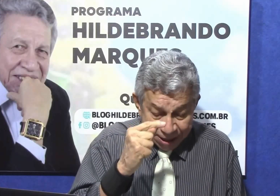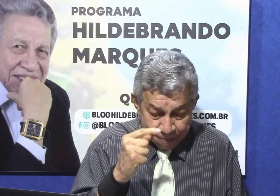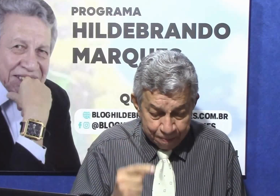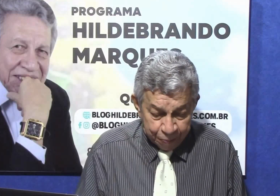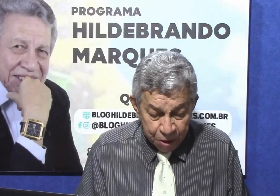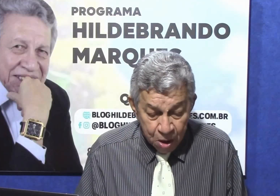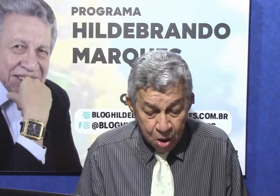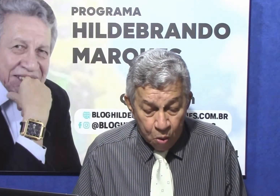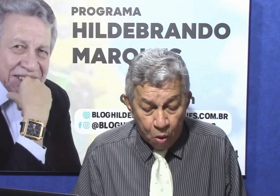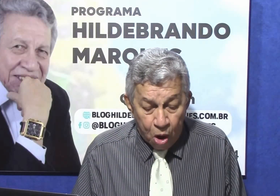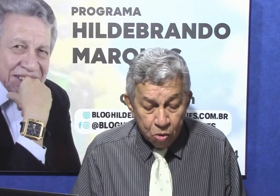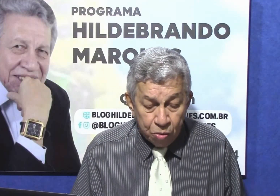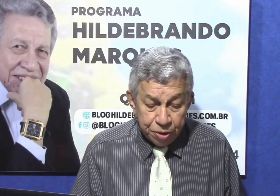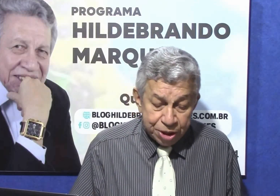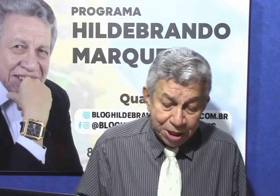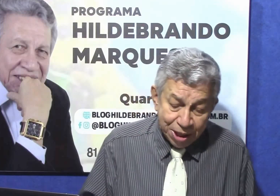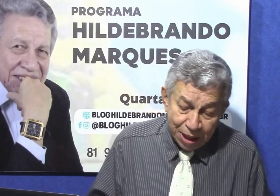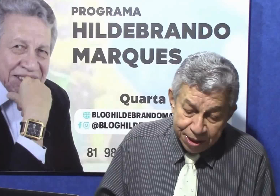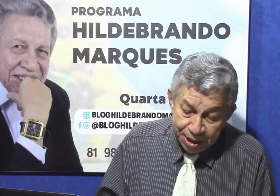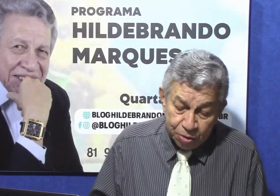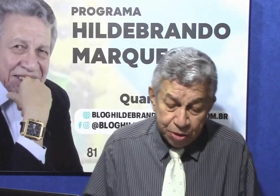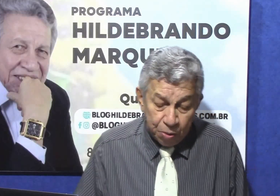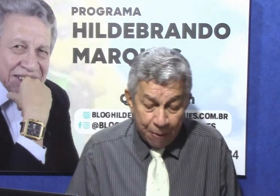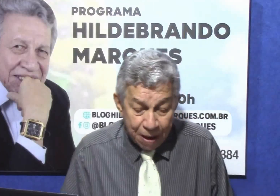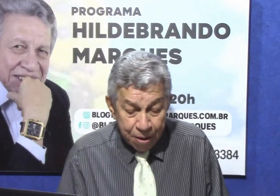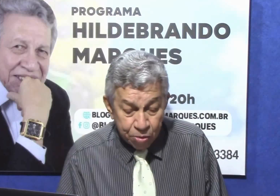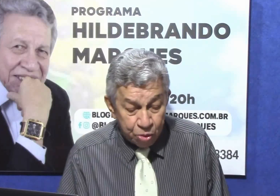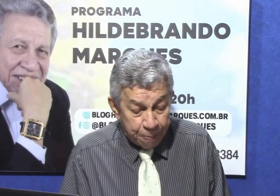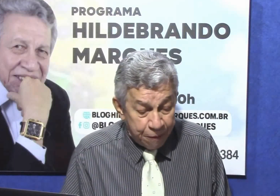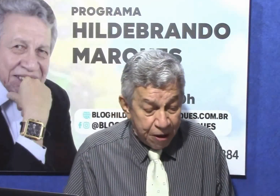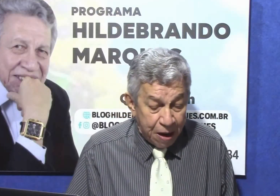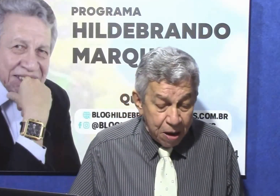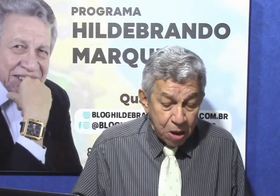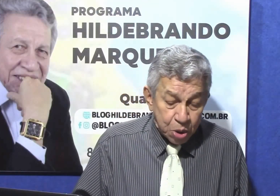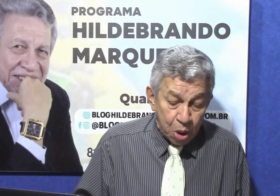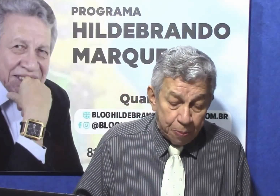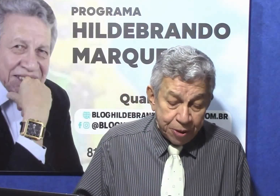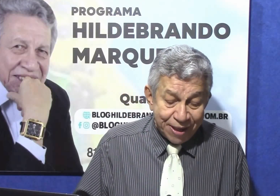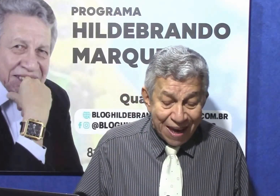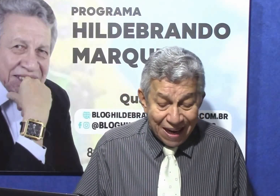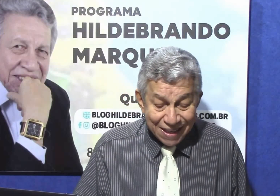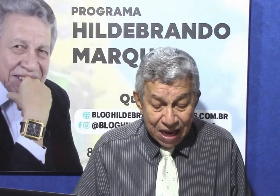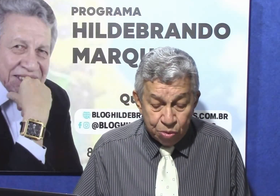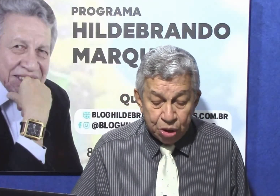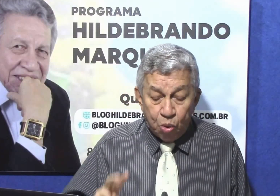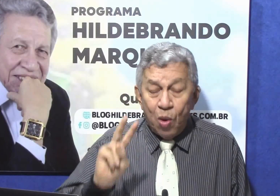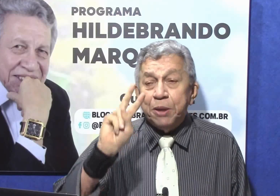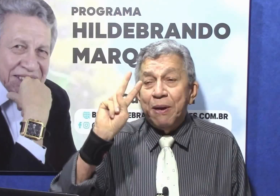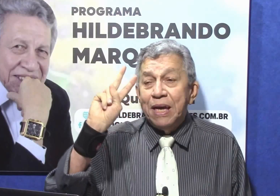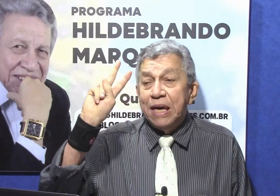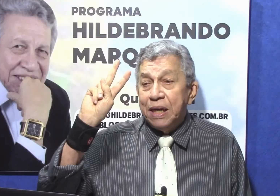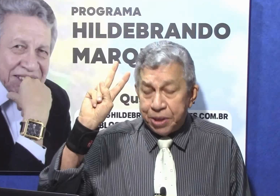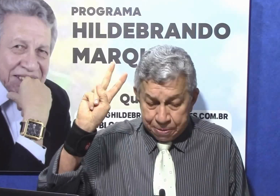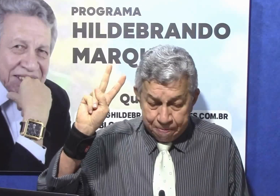Pix. O órgão está esclarecendo que o pagamento do IPVA só pode ser realizado de